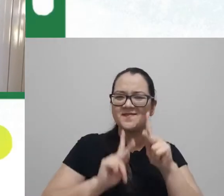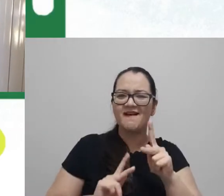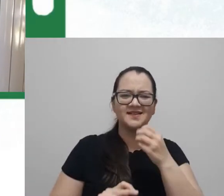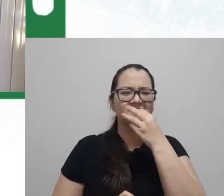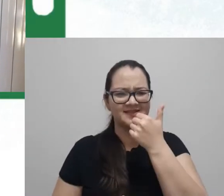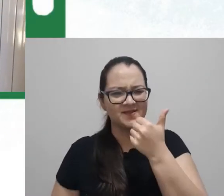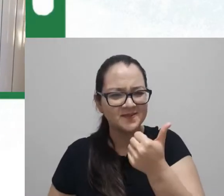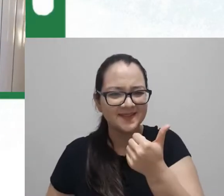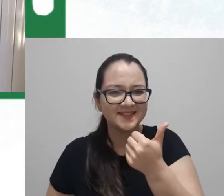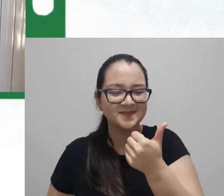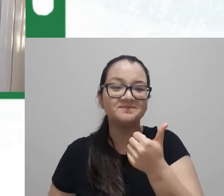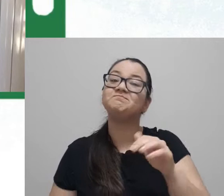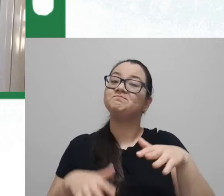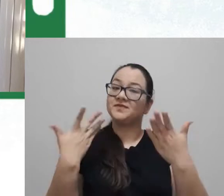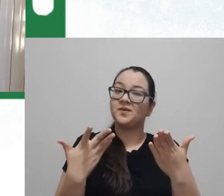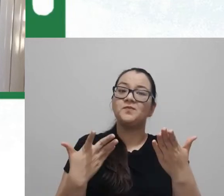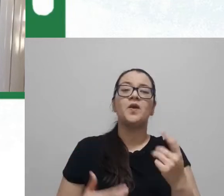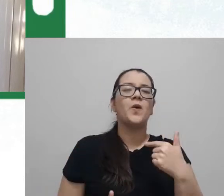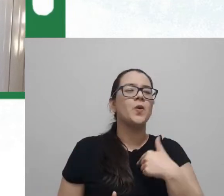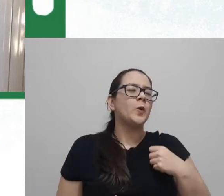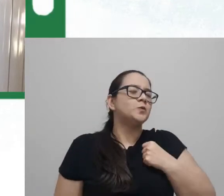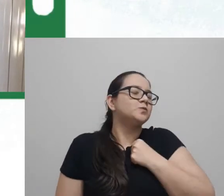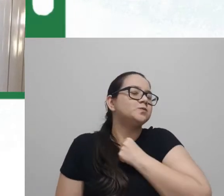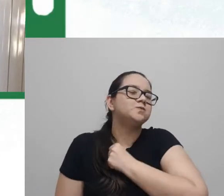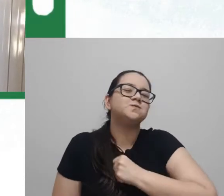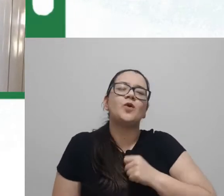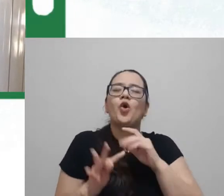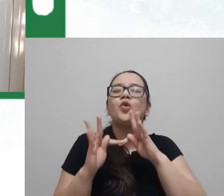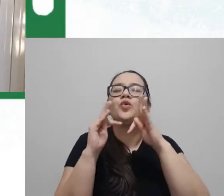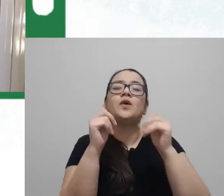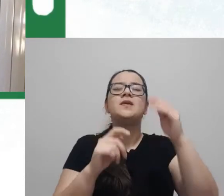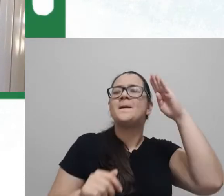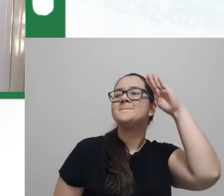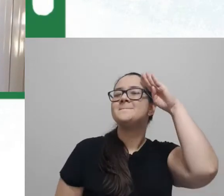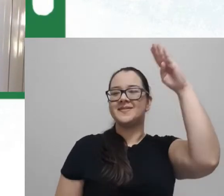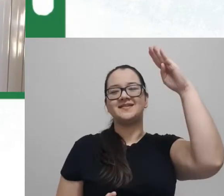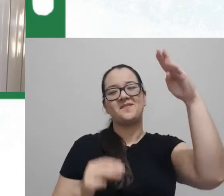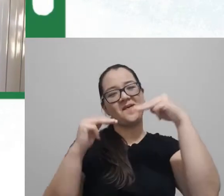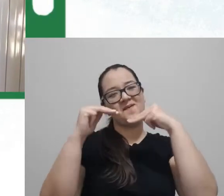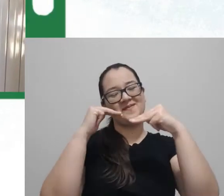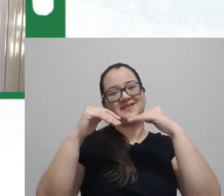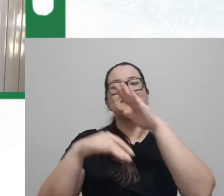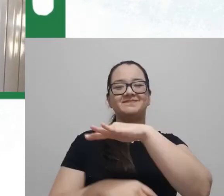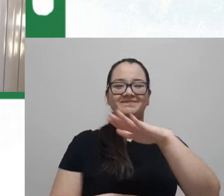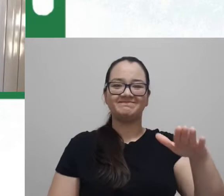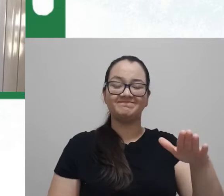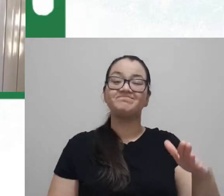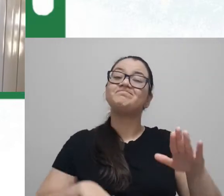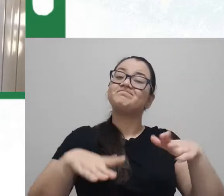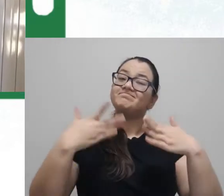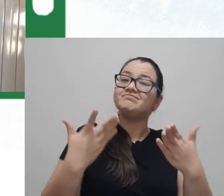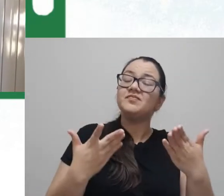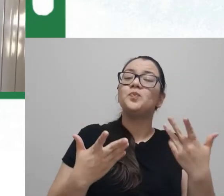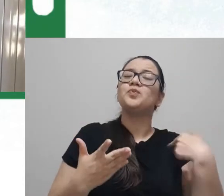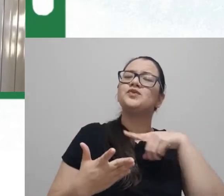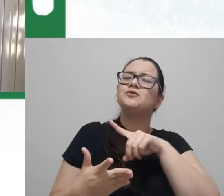como vocês estão? Bom, eu estou com muita saudade de todos, principalmente do Ministério Infantil. E pra